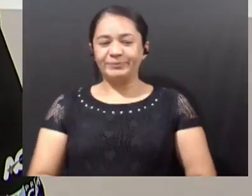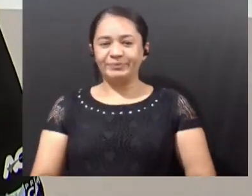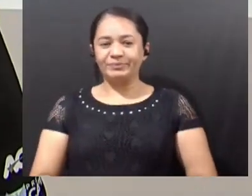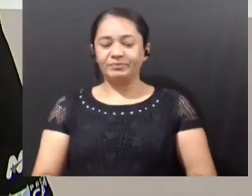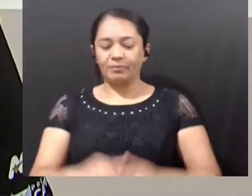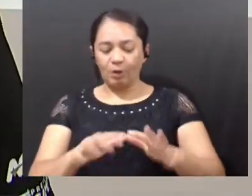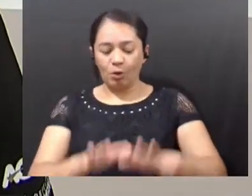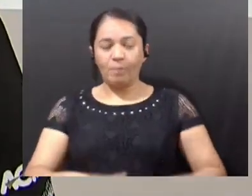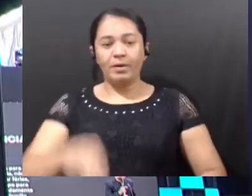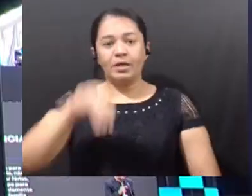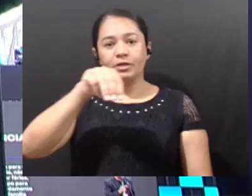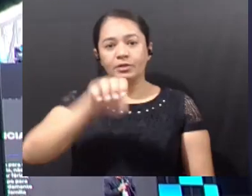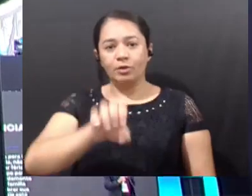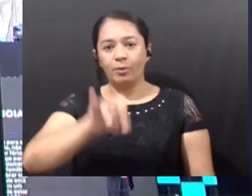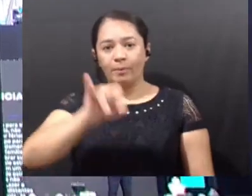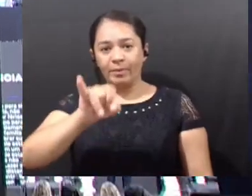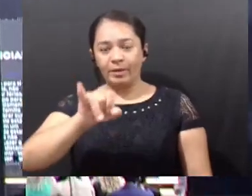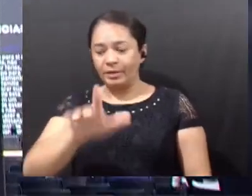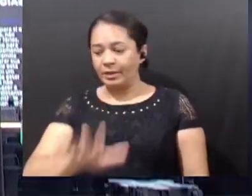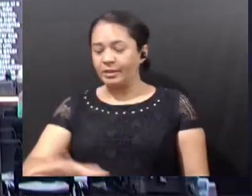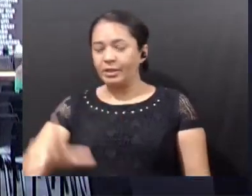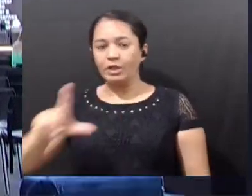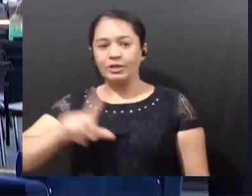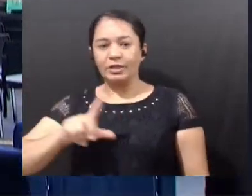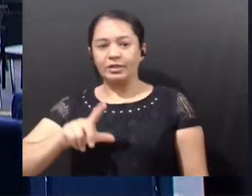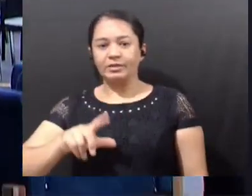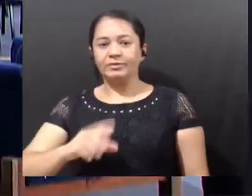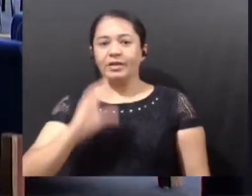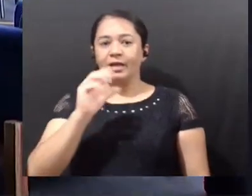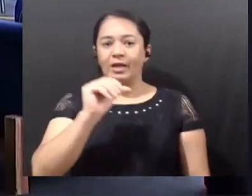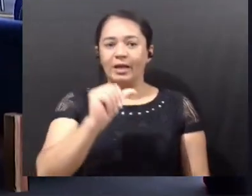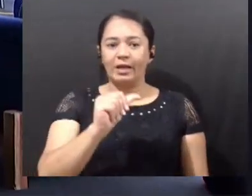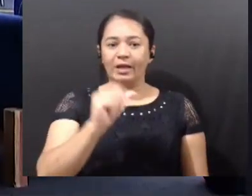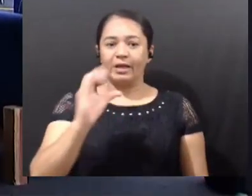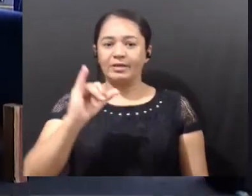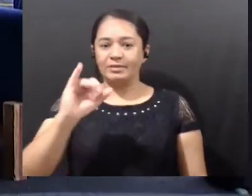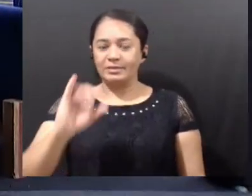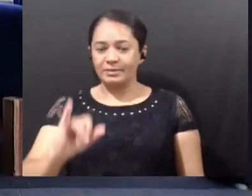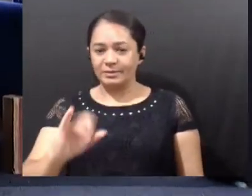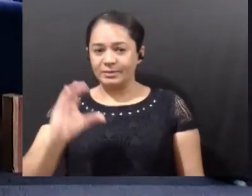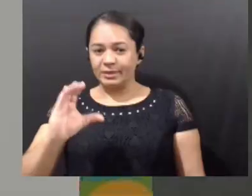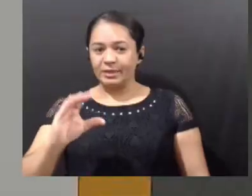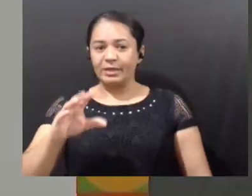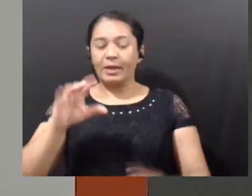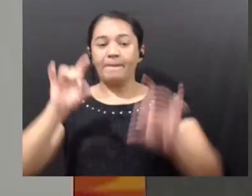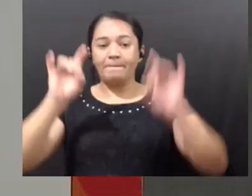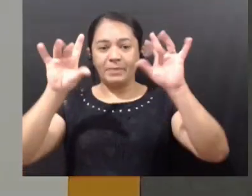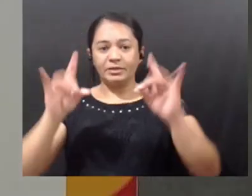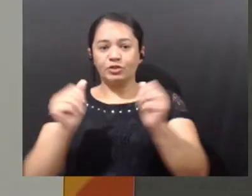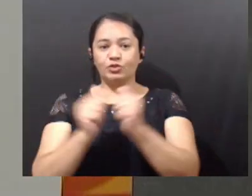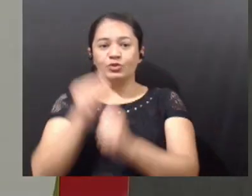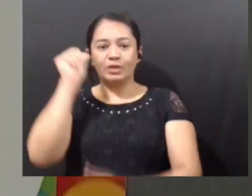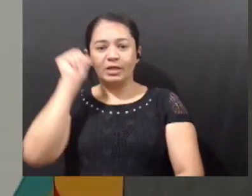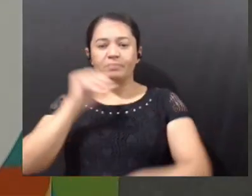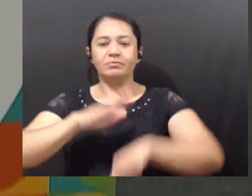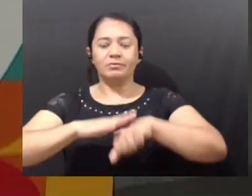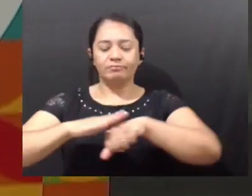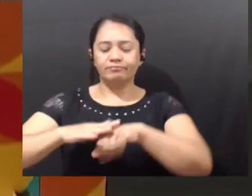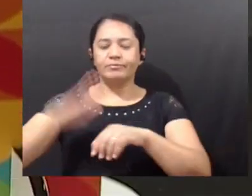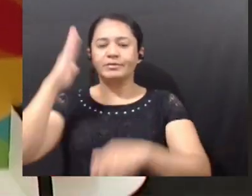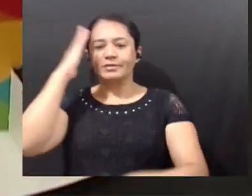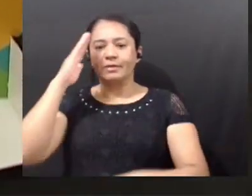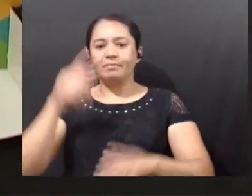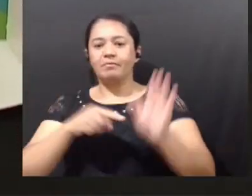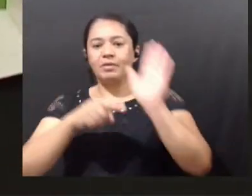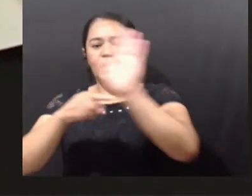esse espaço exclusivo na SIC, que é um setor especialista com as meninas que sabem bem fazer isso. É para ajudar o